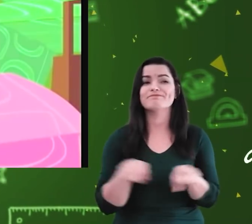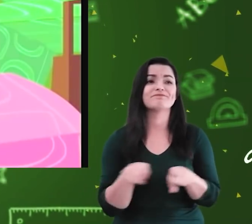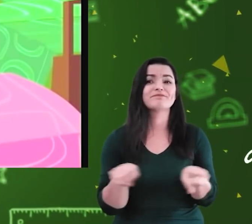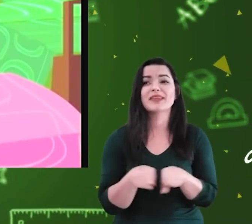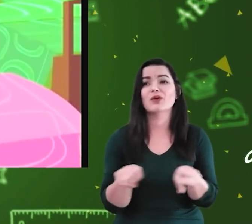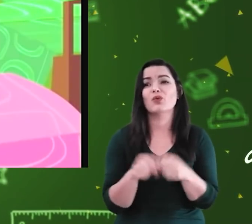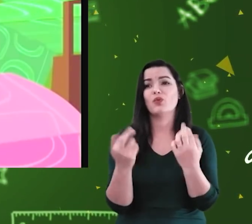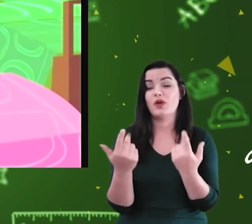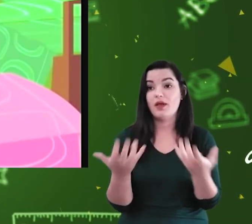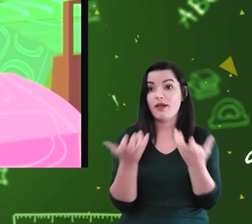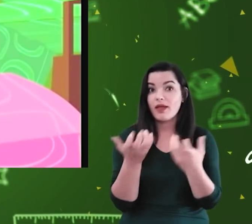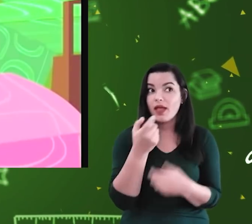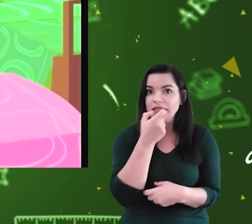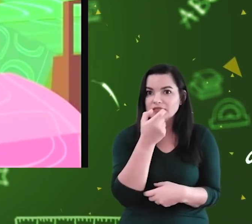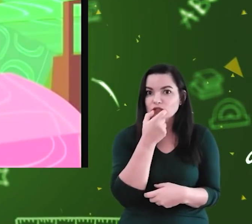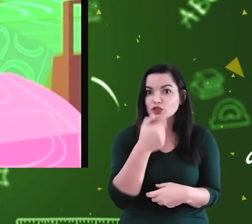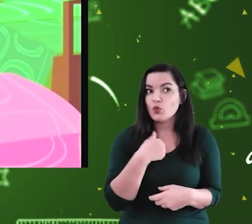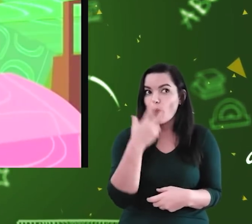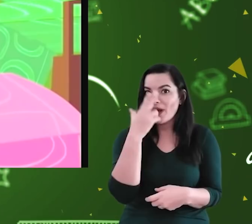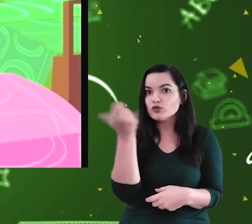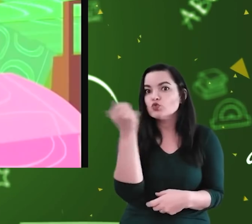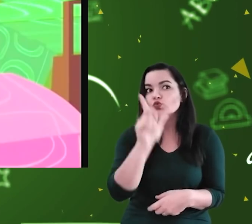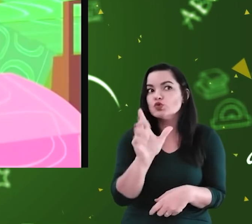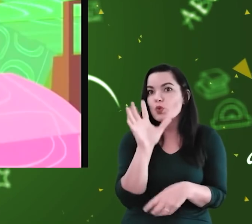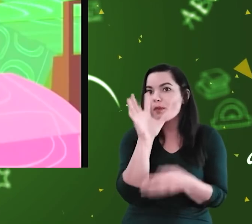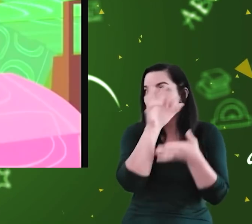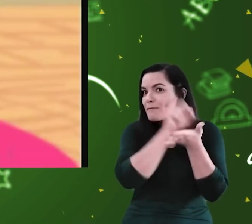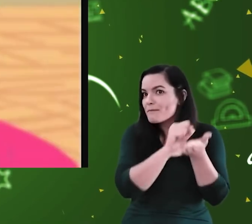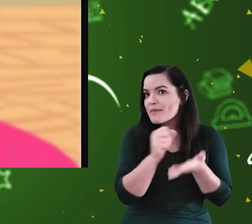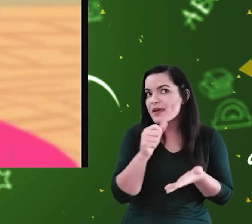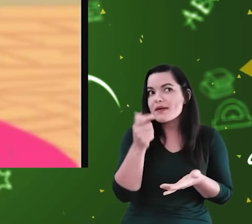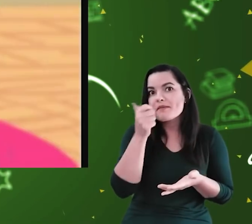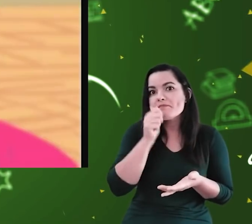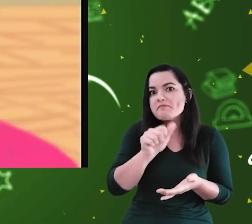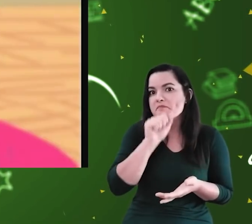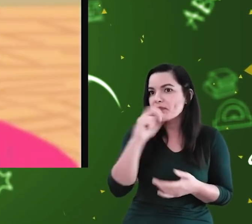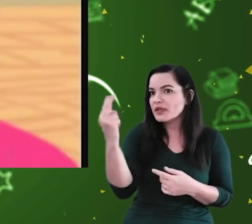quer comer biscoito? Eu acho que eu consigo pegar sem a mamãe ver.